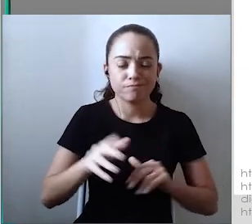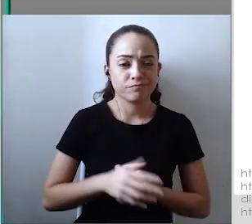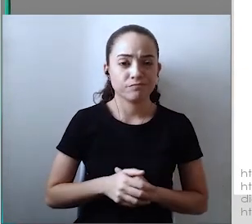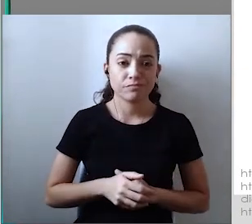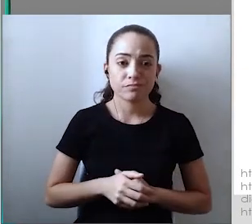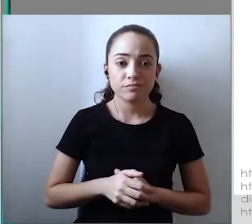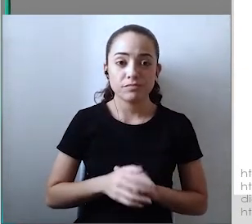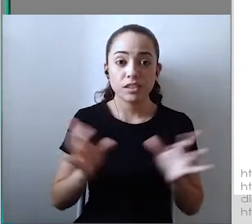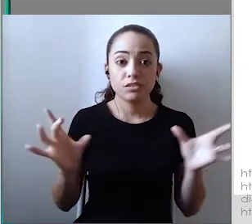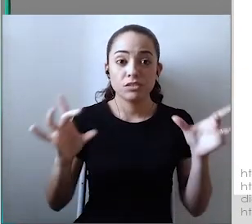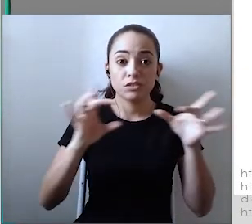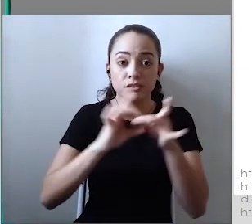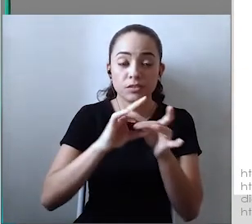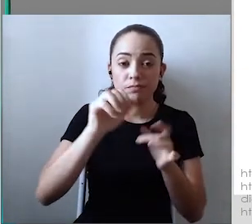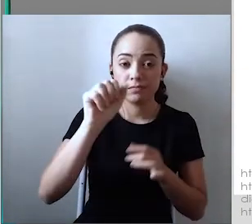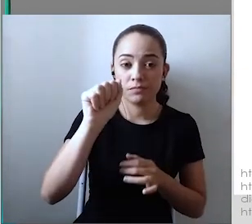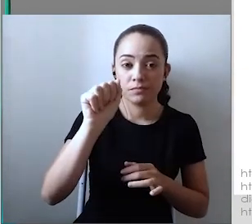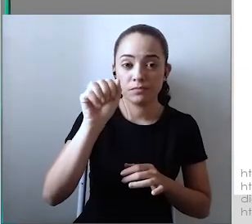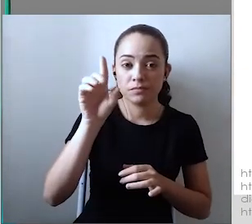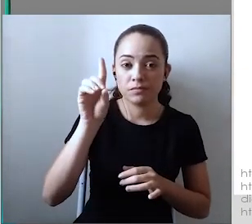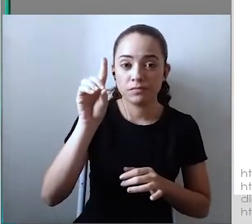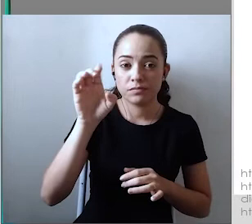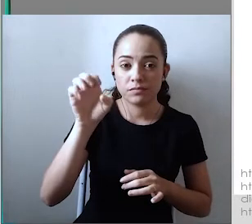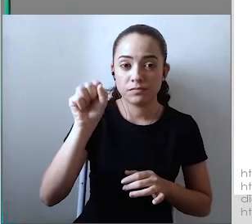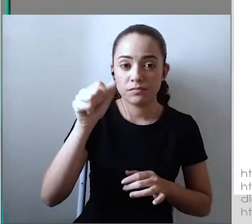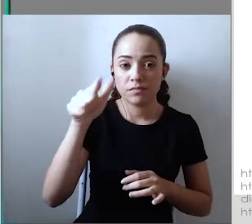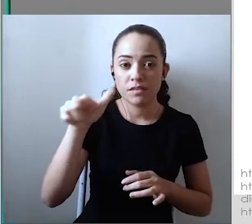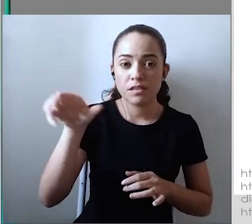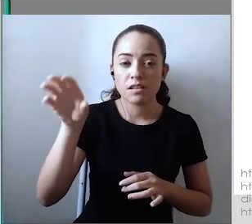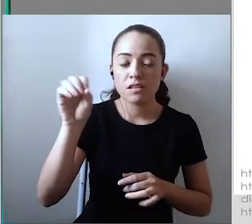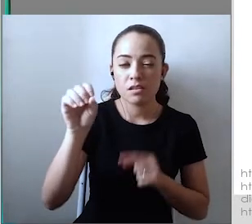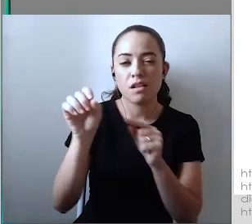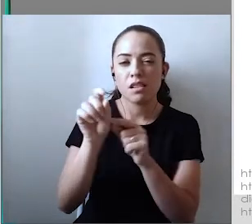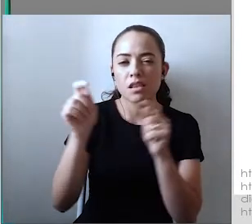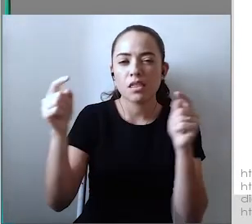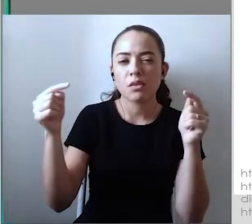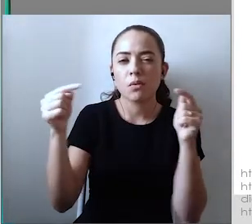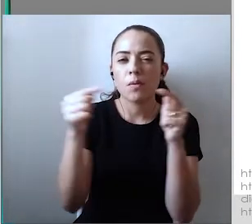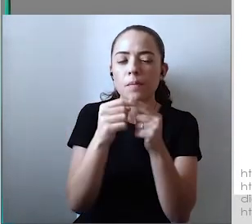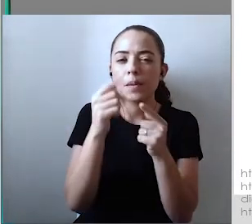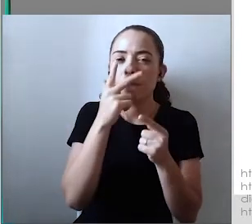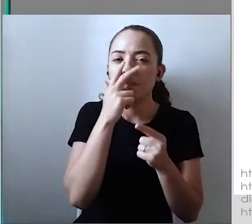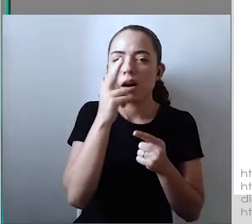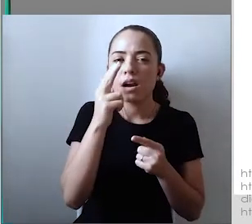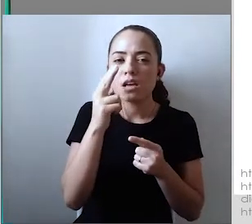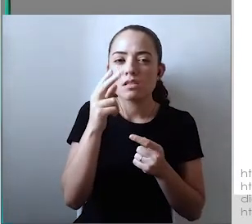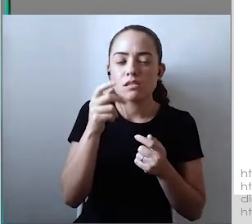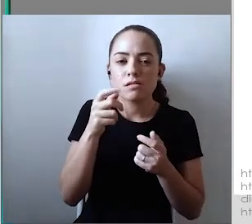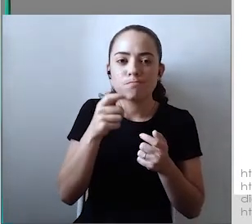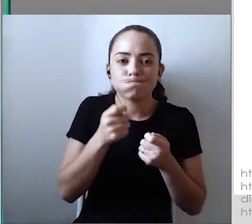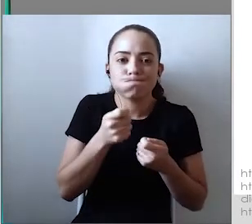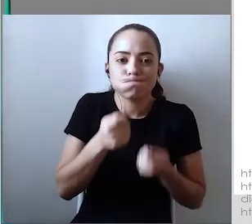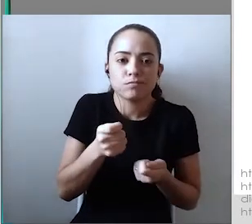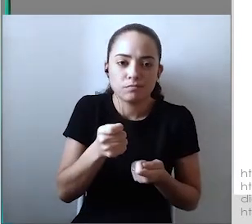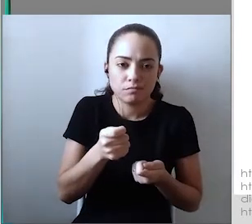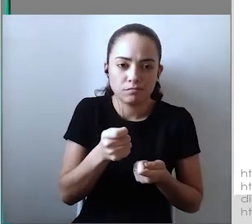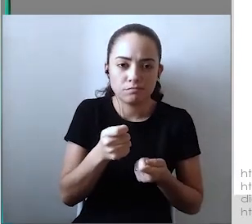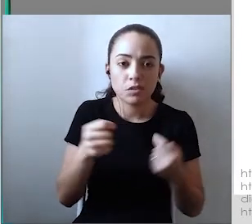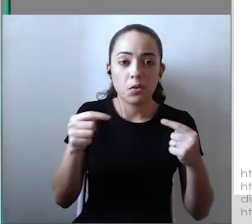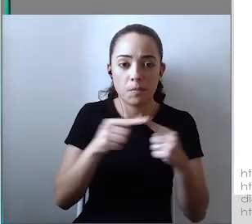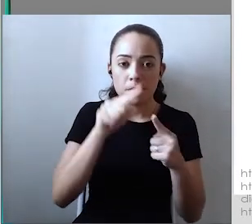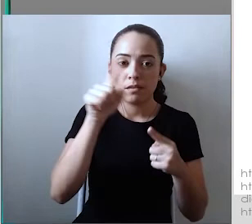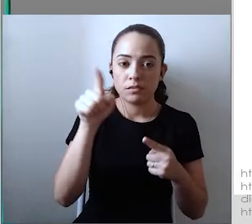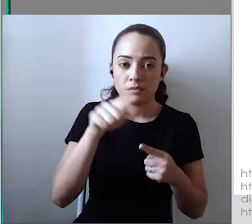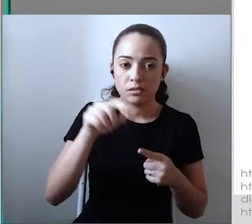Junções de adesão. As junções de adesão também podem ser denominadas de junções de ancoragem. Esse tipo é representado